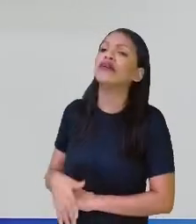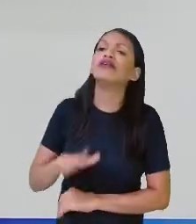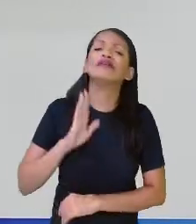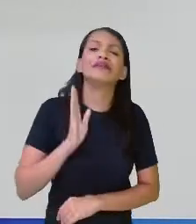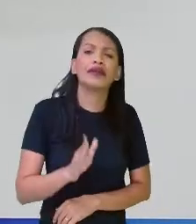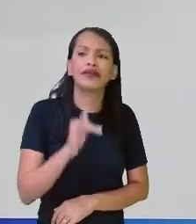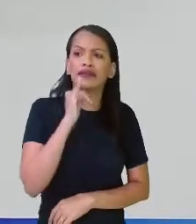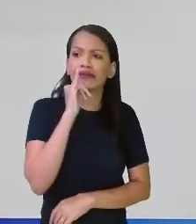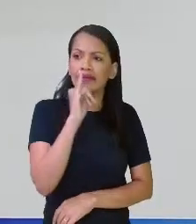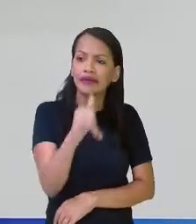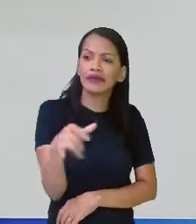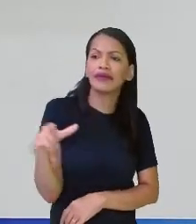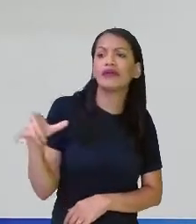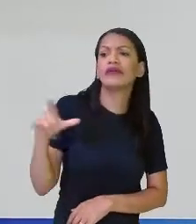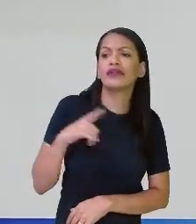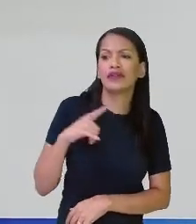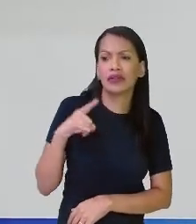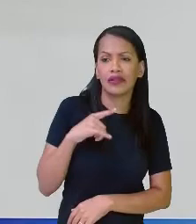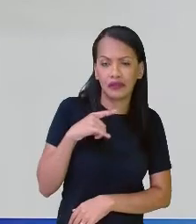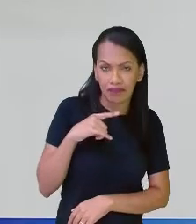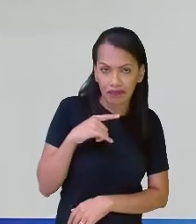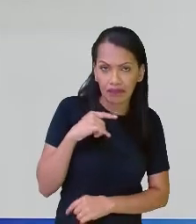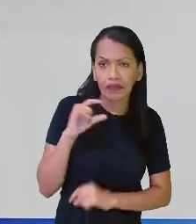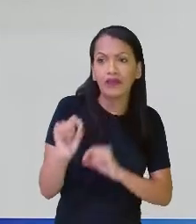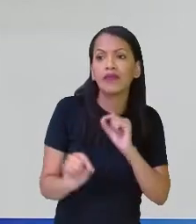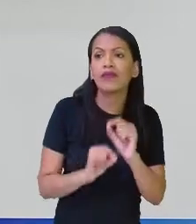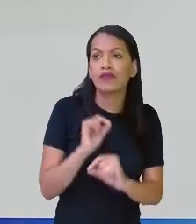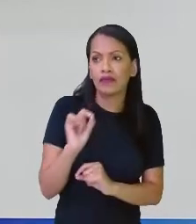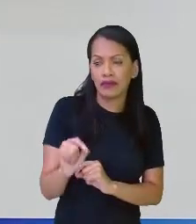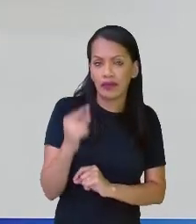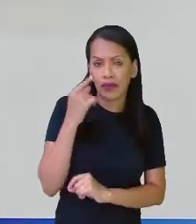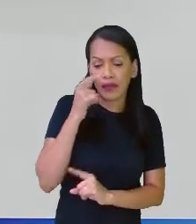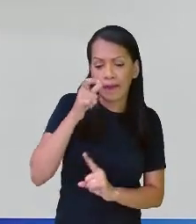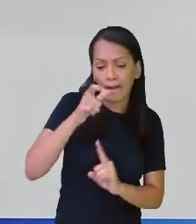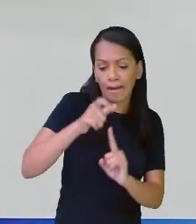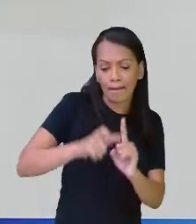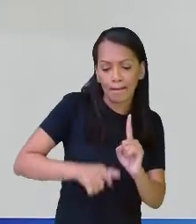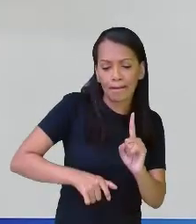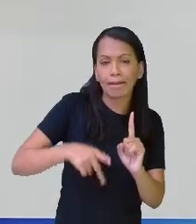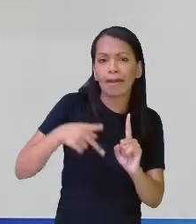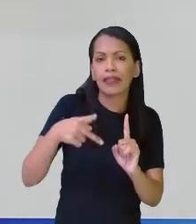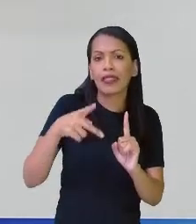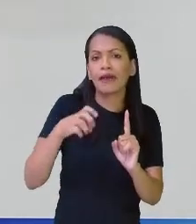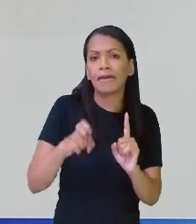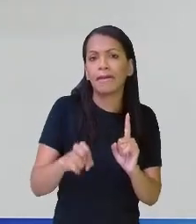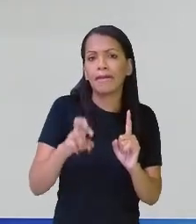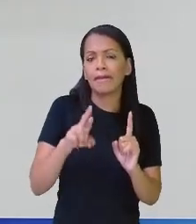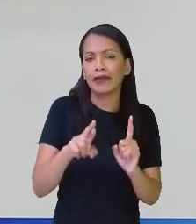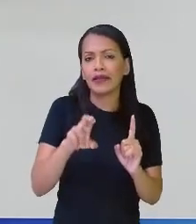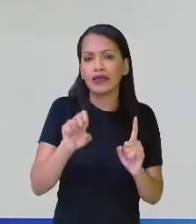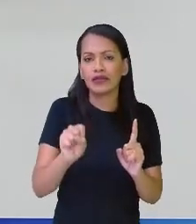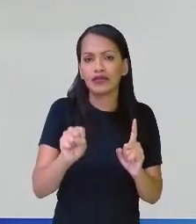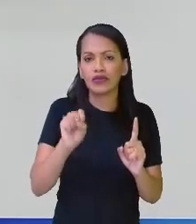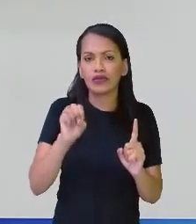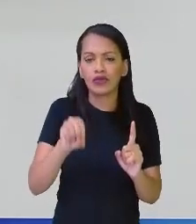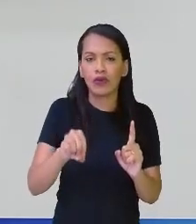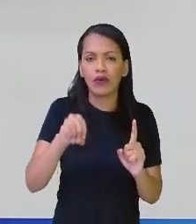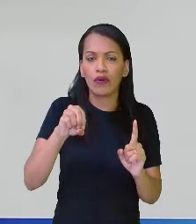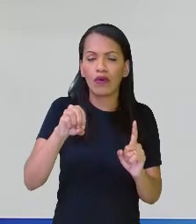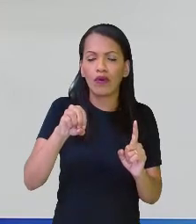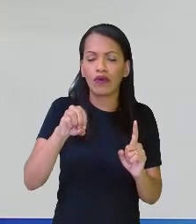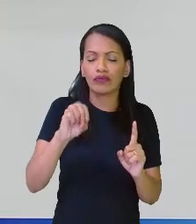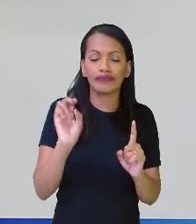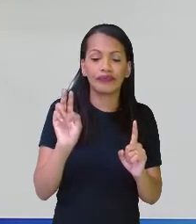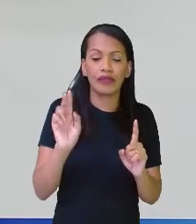vocês. No teatro tem os personagens, as personagens, que lembra que personagem é uma palavra em feminino que eu falei